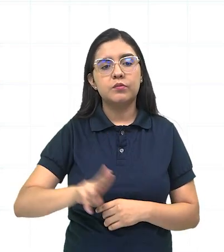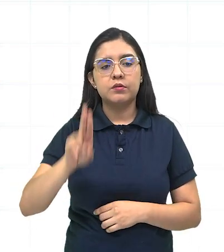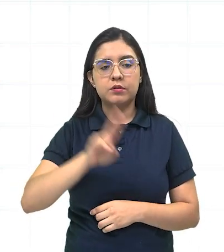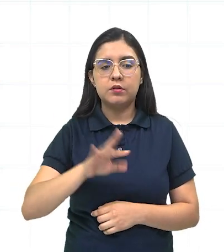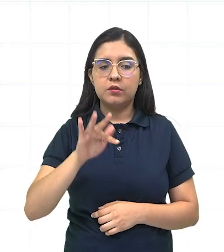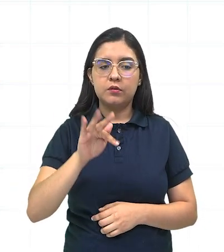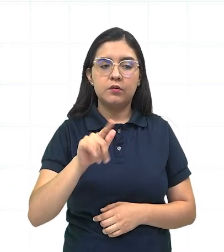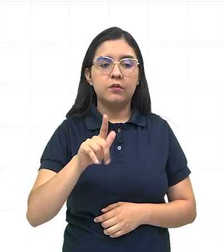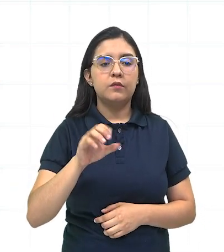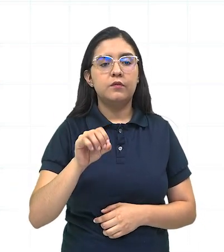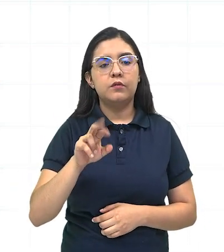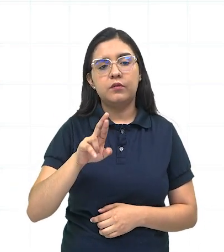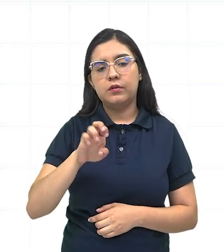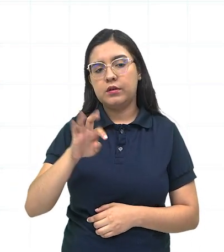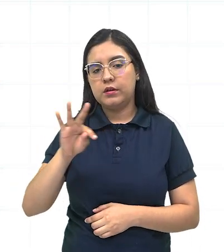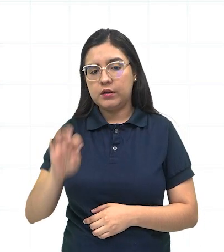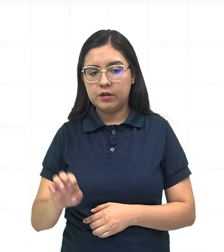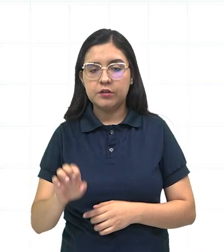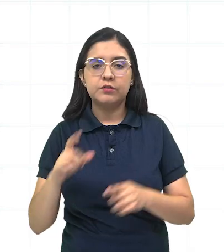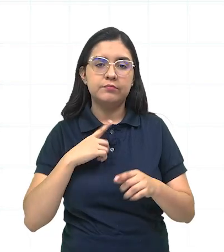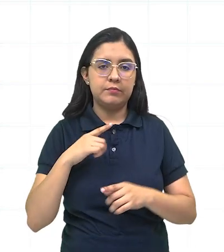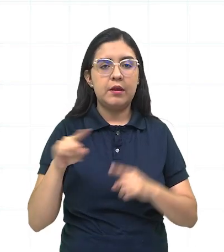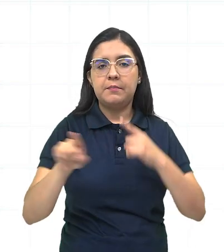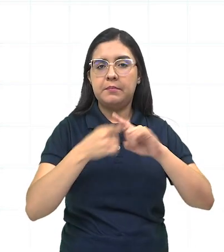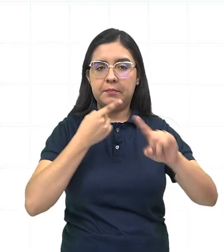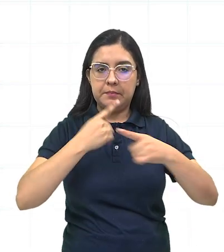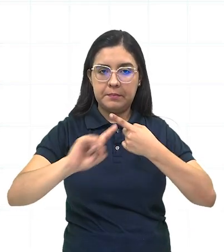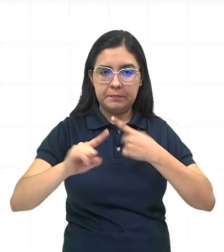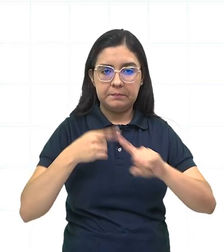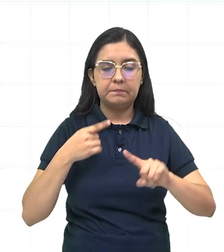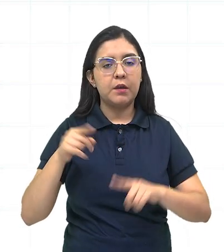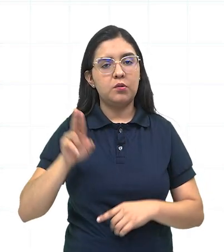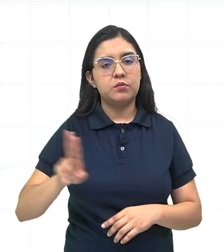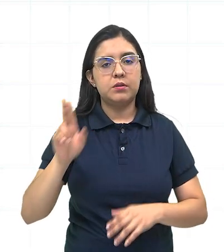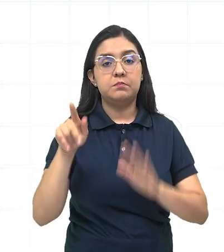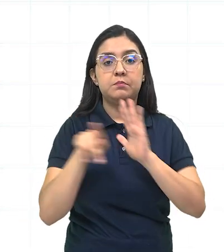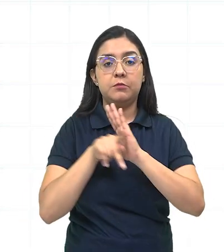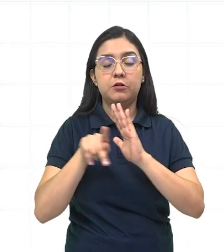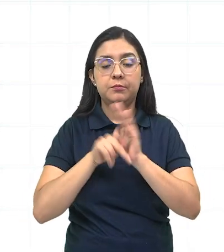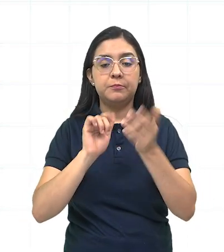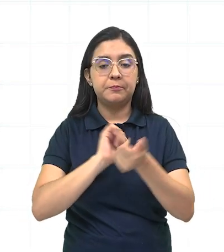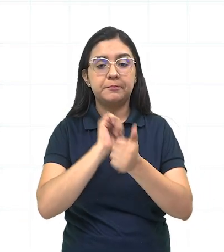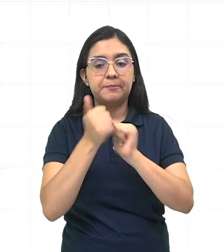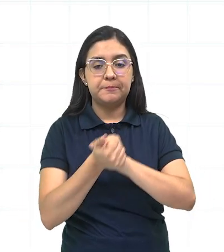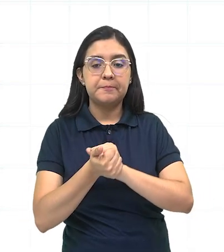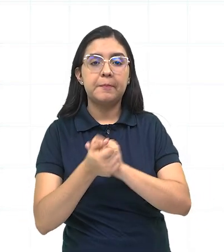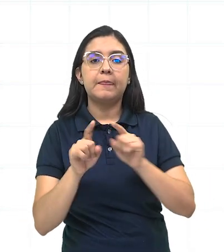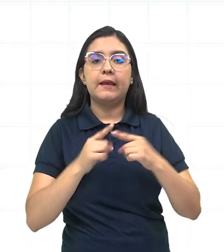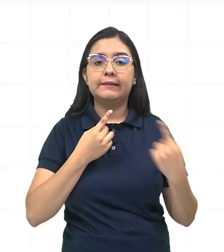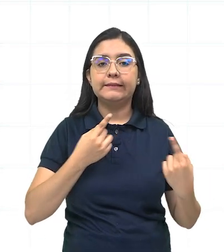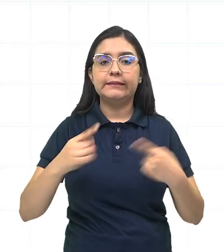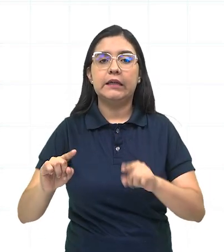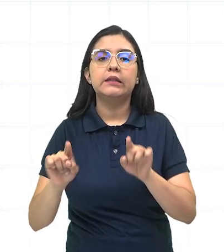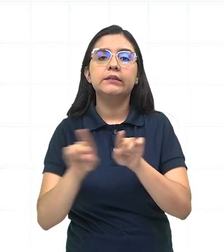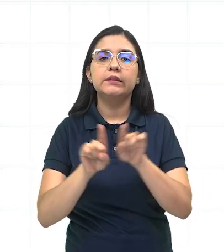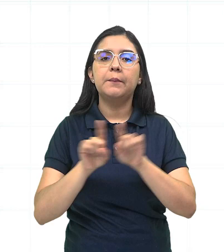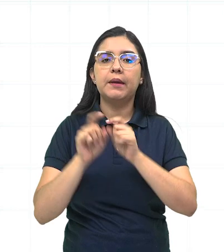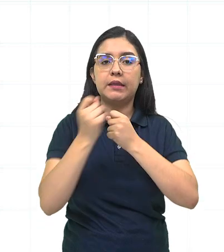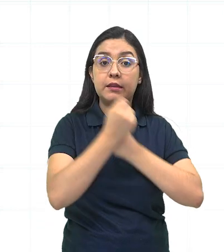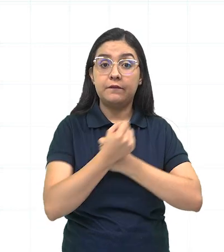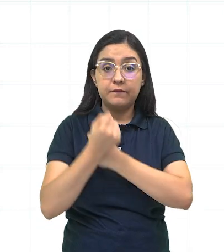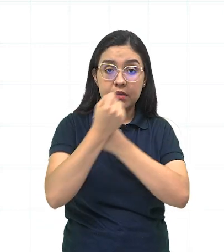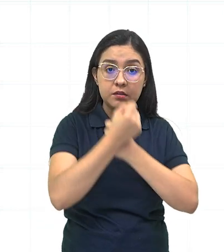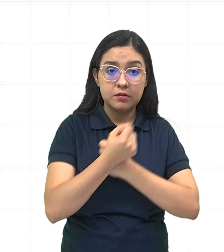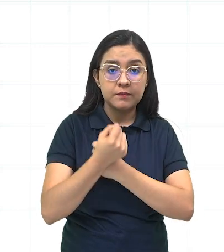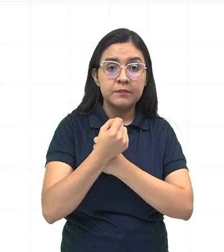o florete, o sabre e a espada, que são as armas brancas usadas para ataque, defesa e